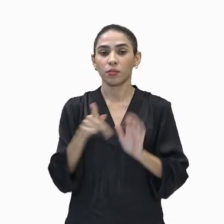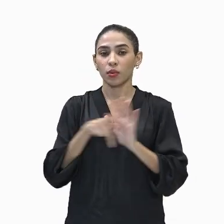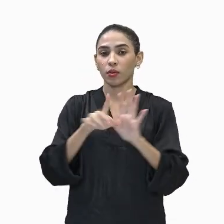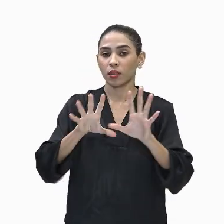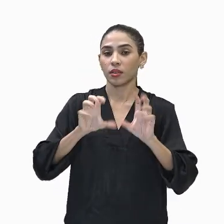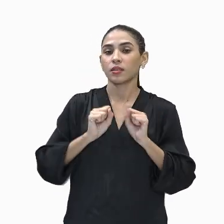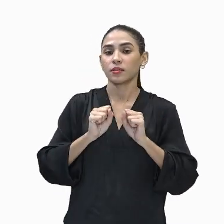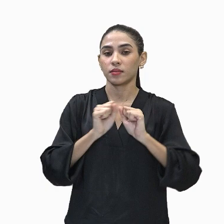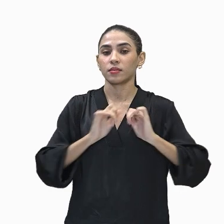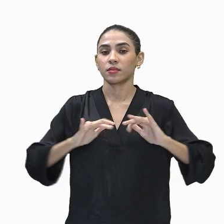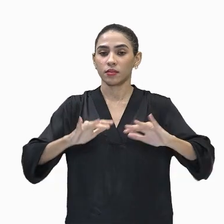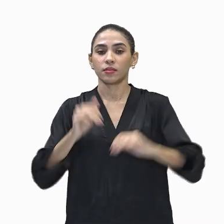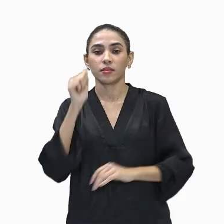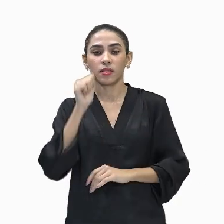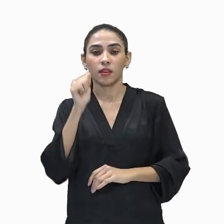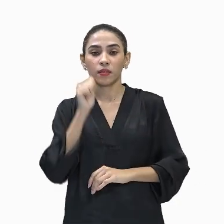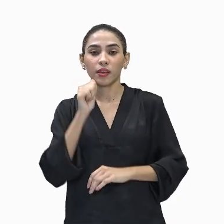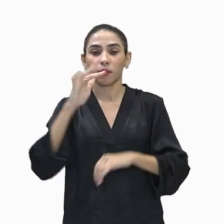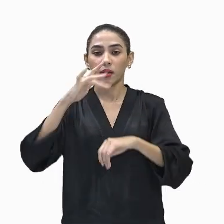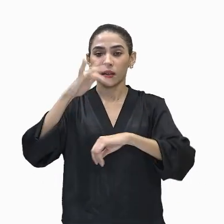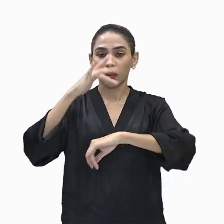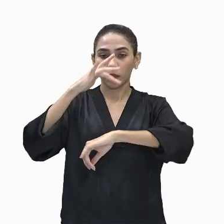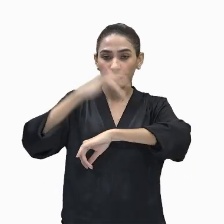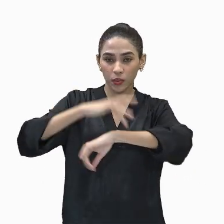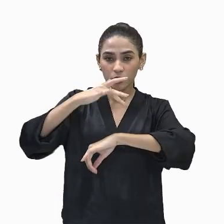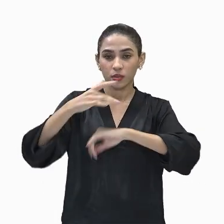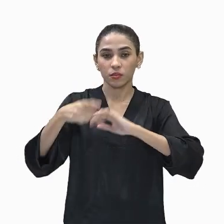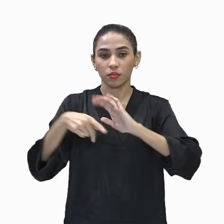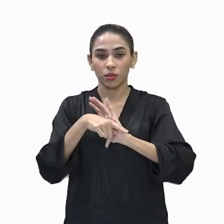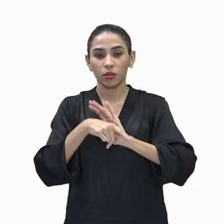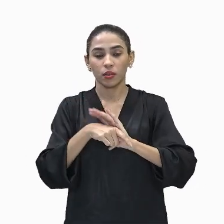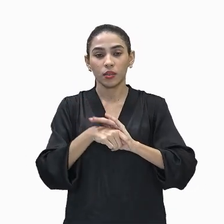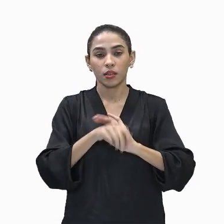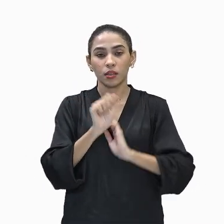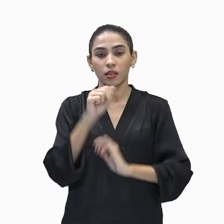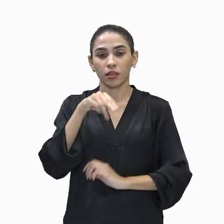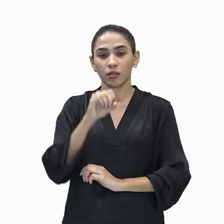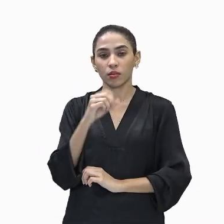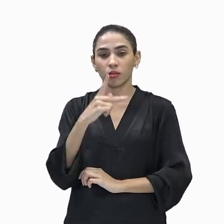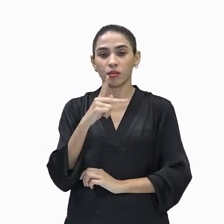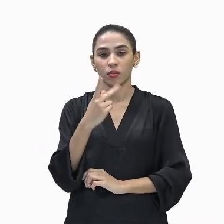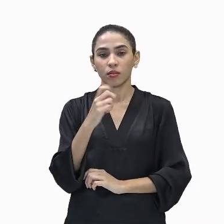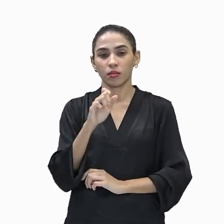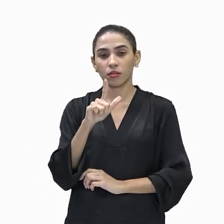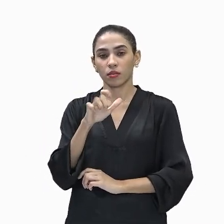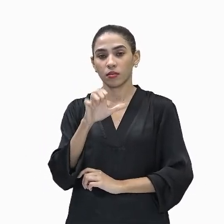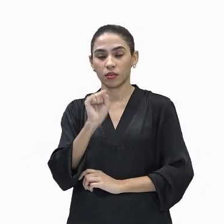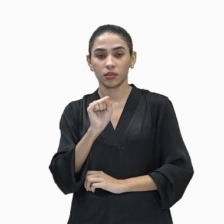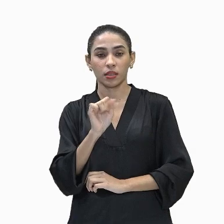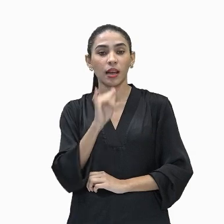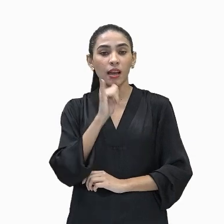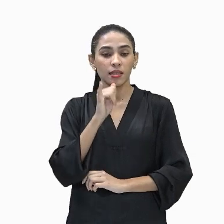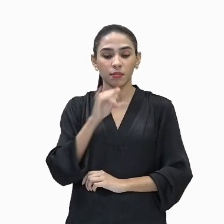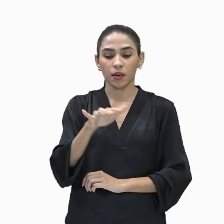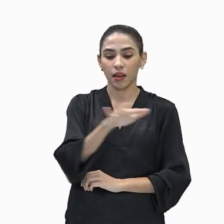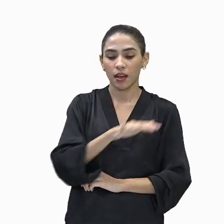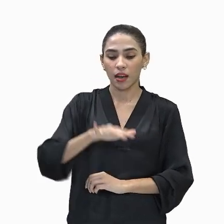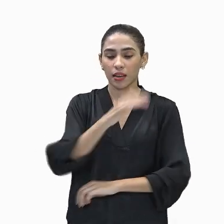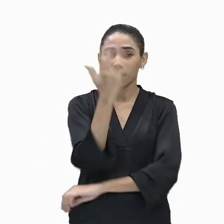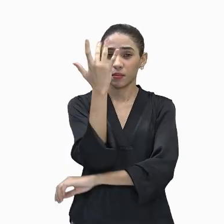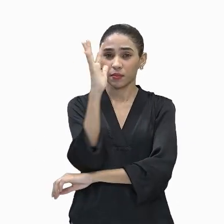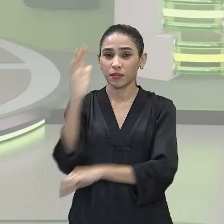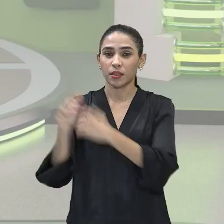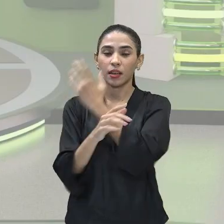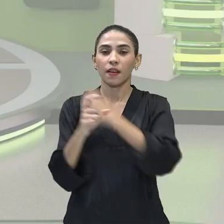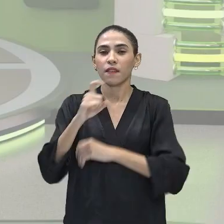protozoários transmitidos pela fêmea infectada do mosquito Anopheles. Então, nas regiões, né, de mata fechada,